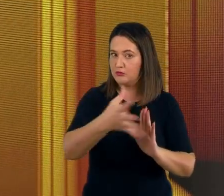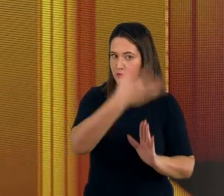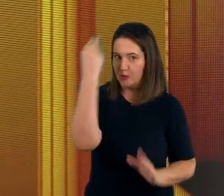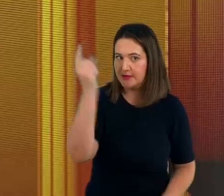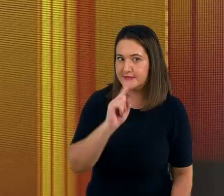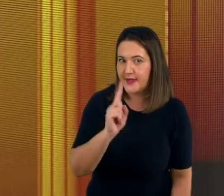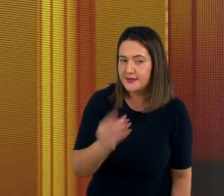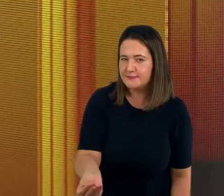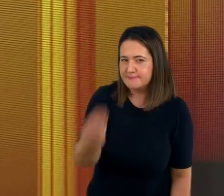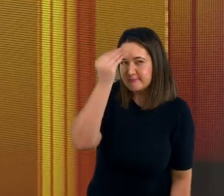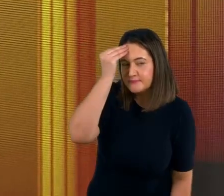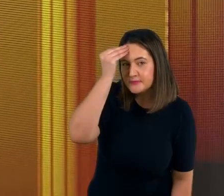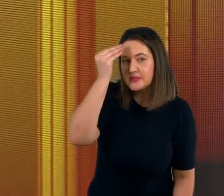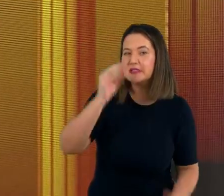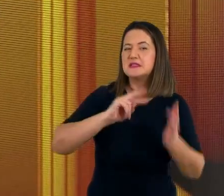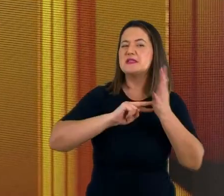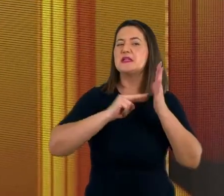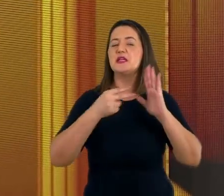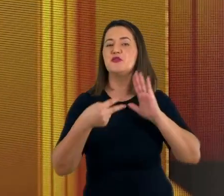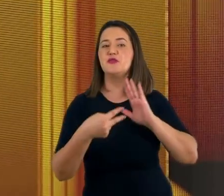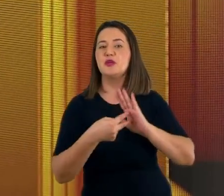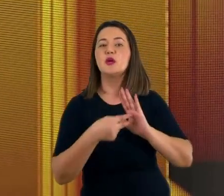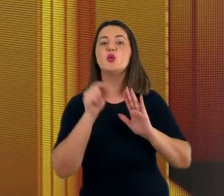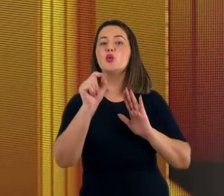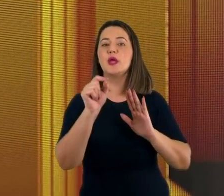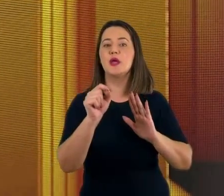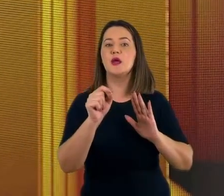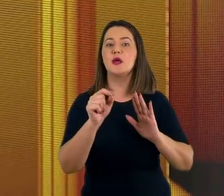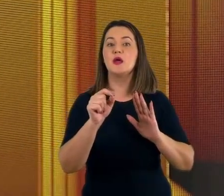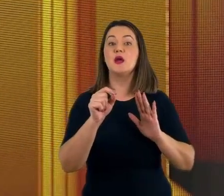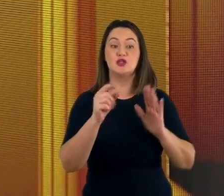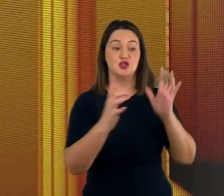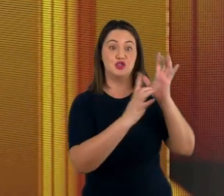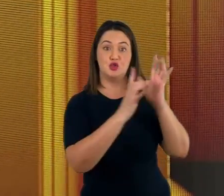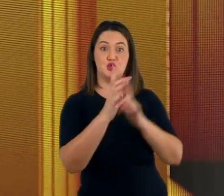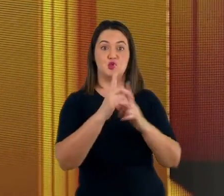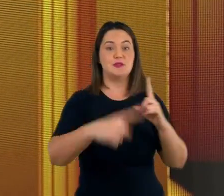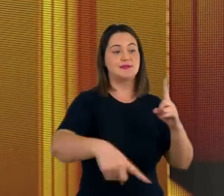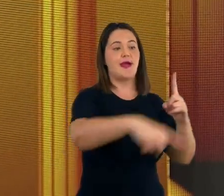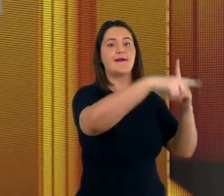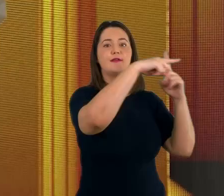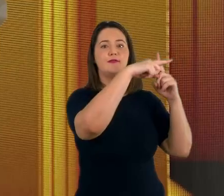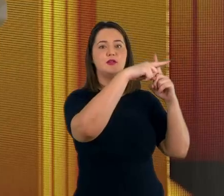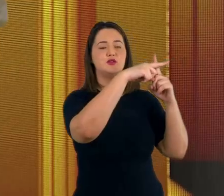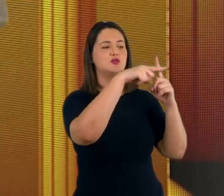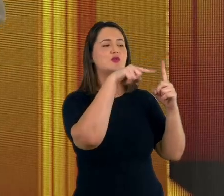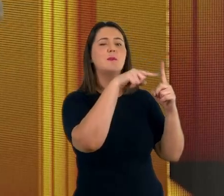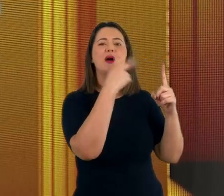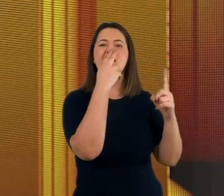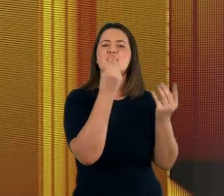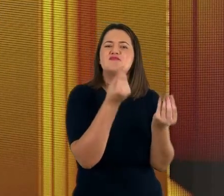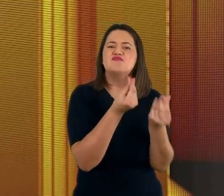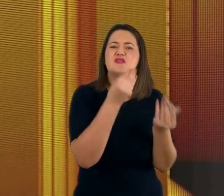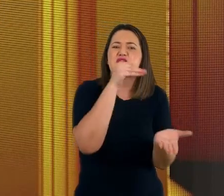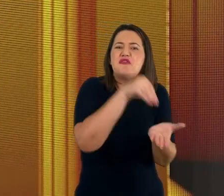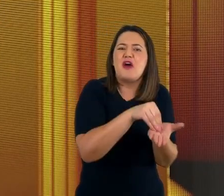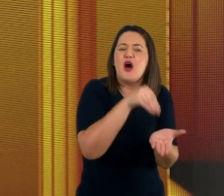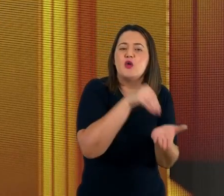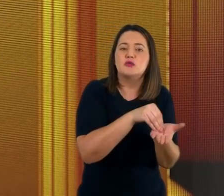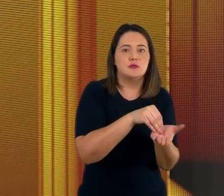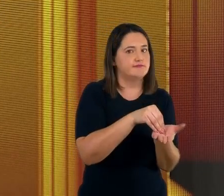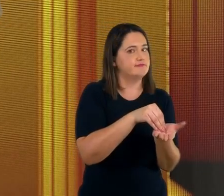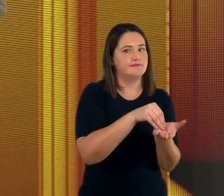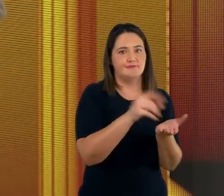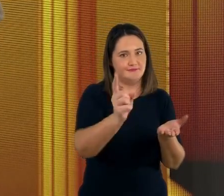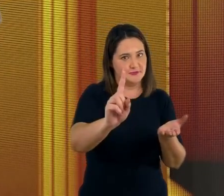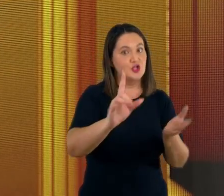significa, anote isso, não significa de maneira nenhuma que o sacrifício dele na cruz foi incompleto.